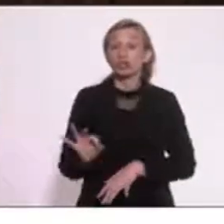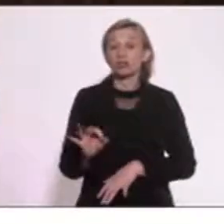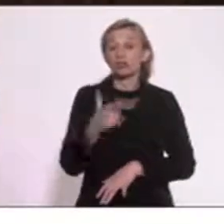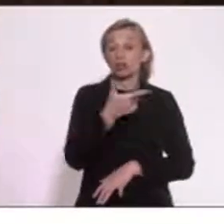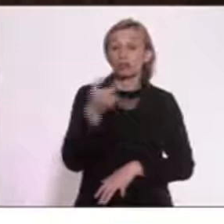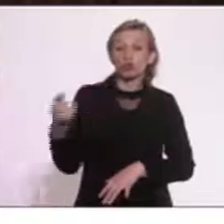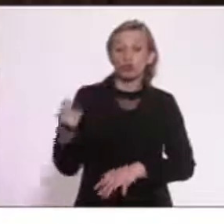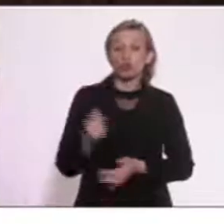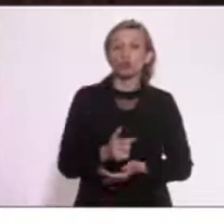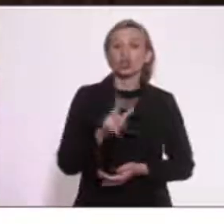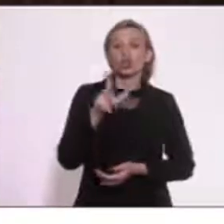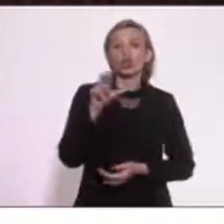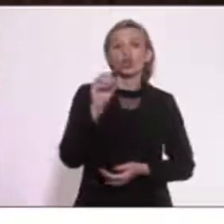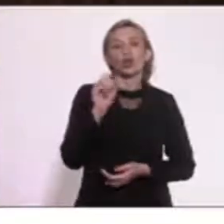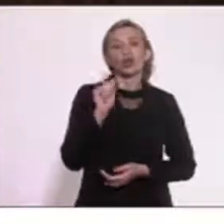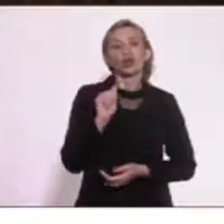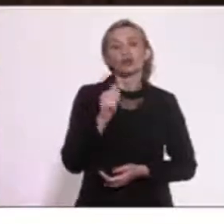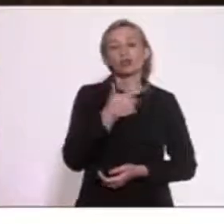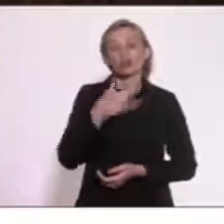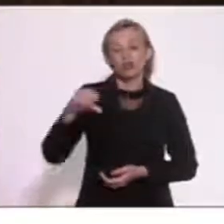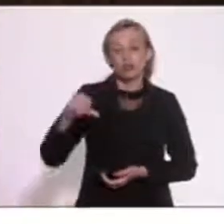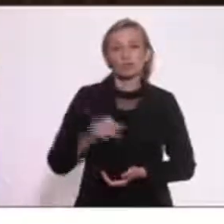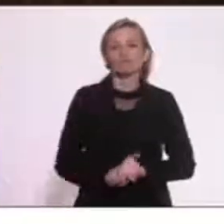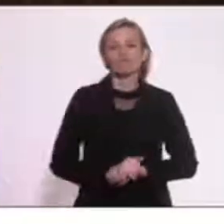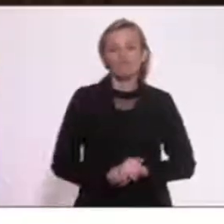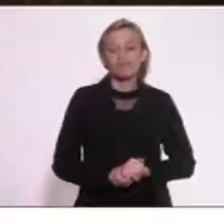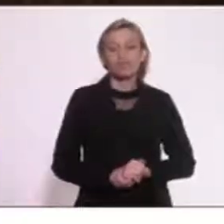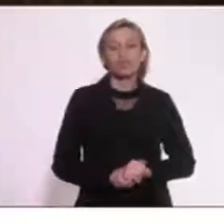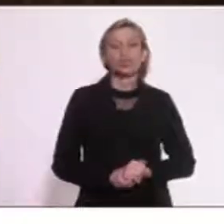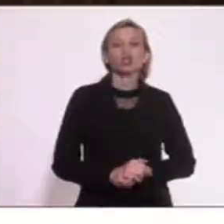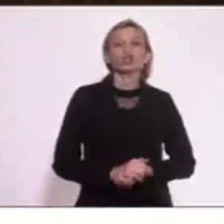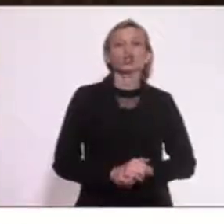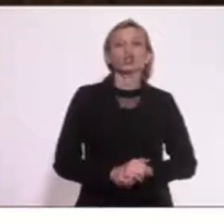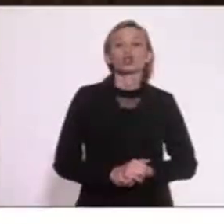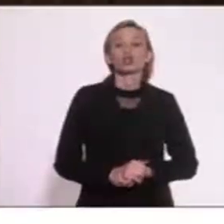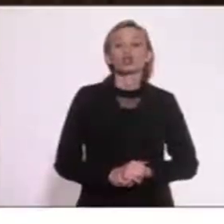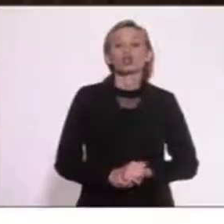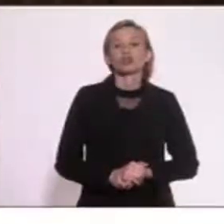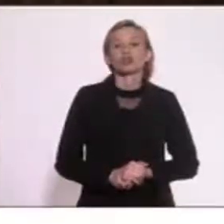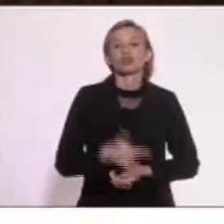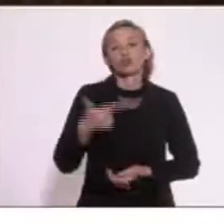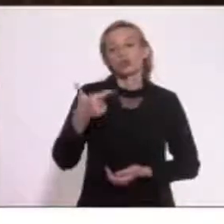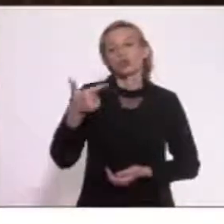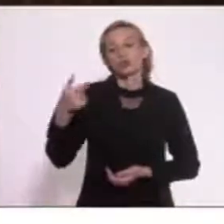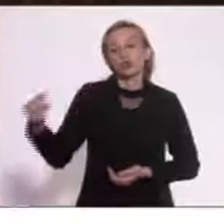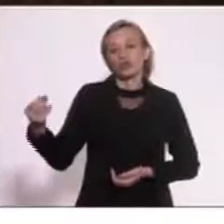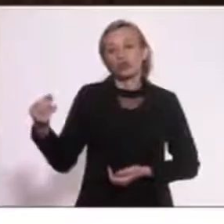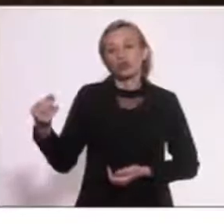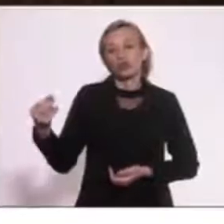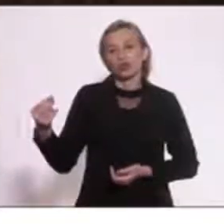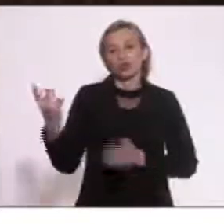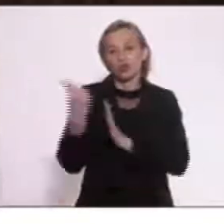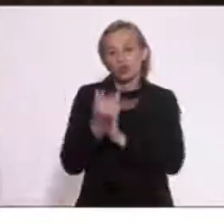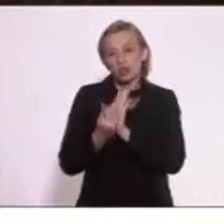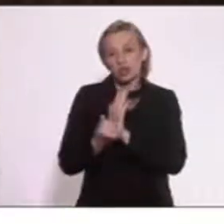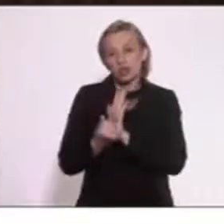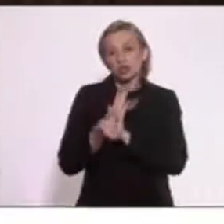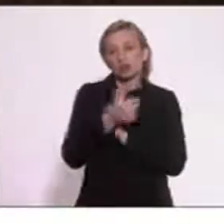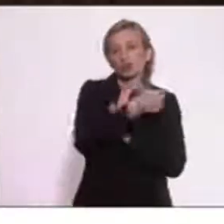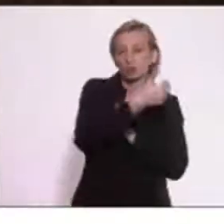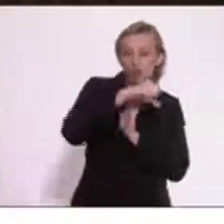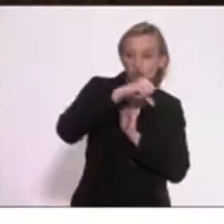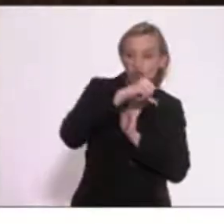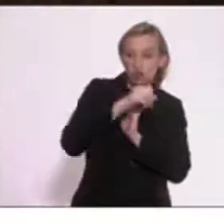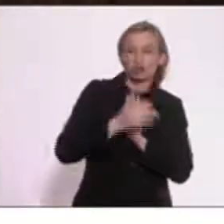da LOA 2019. 2020, esse corte em relação ao orçamento que foi